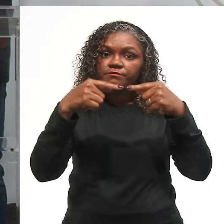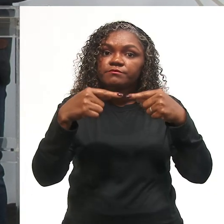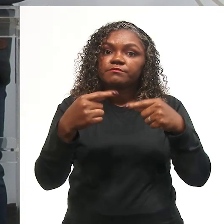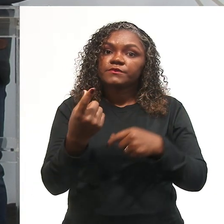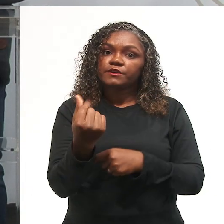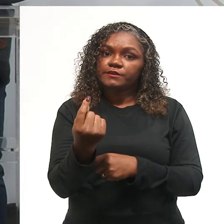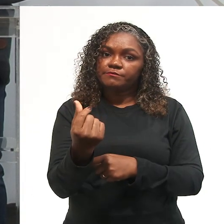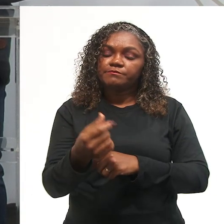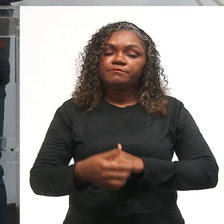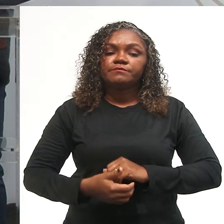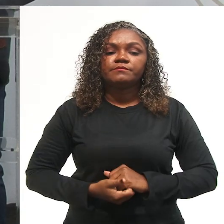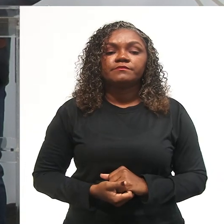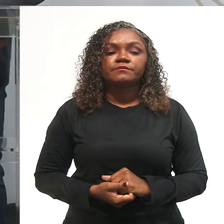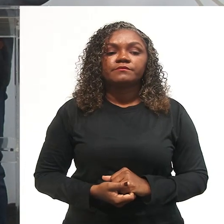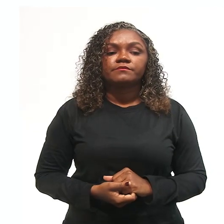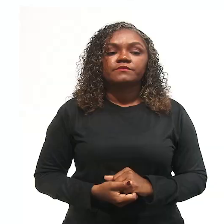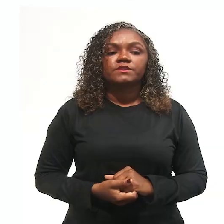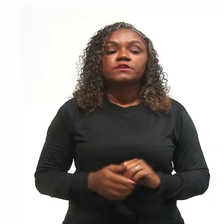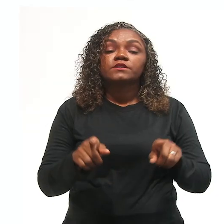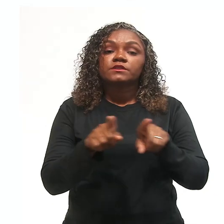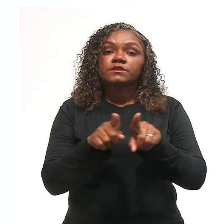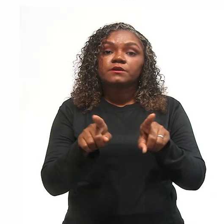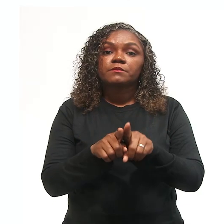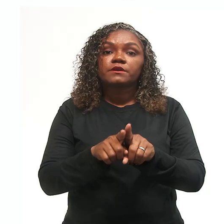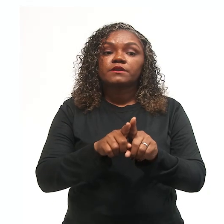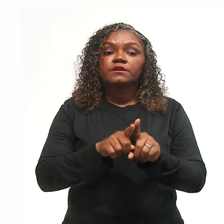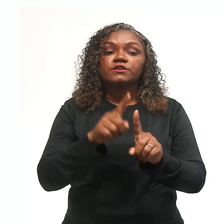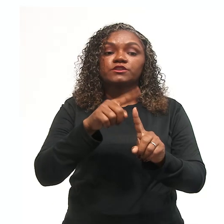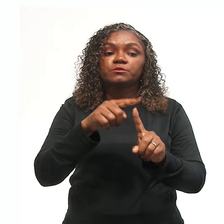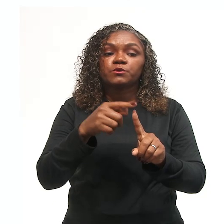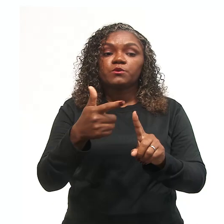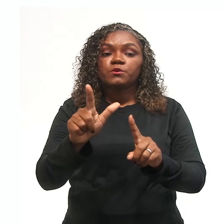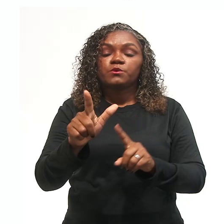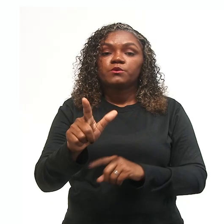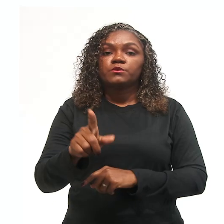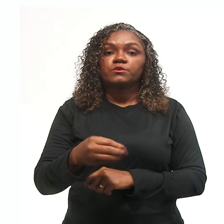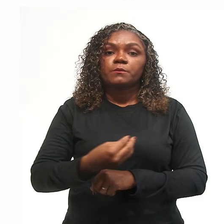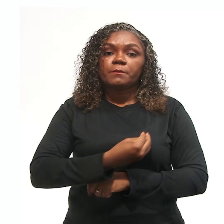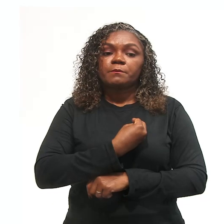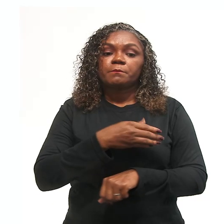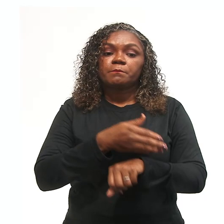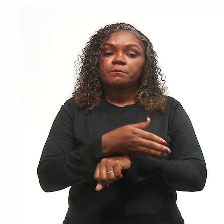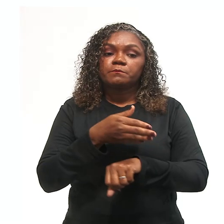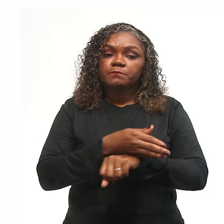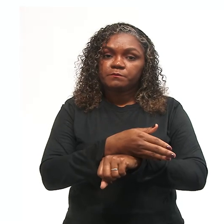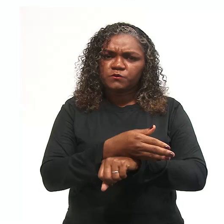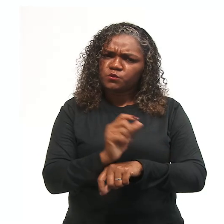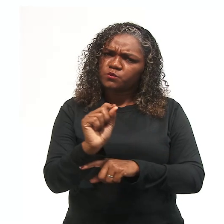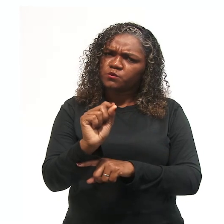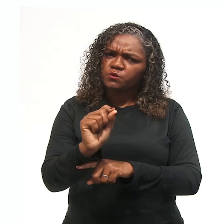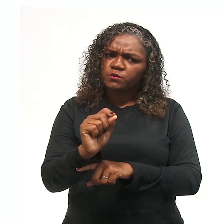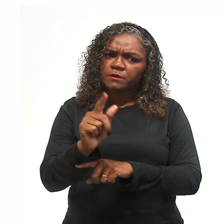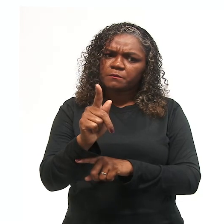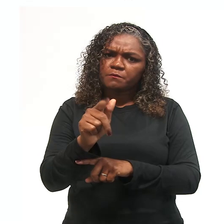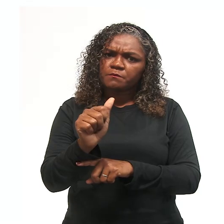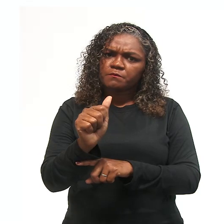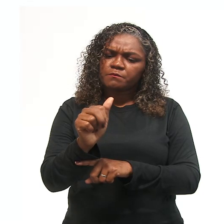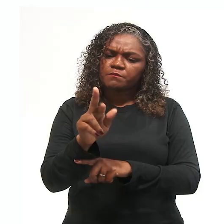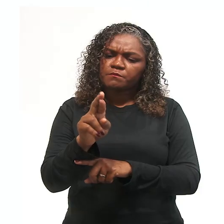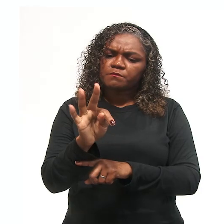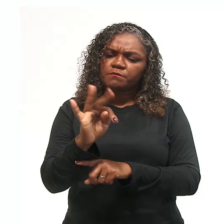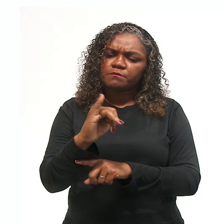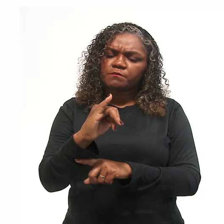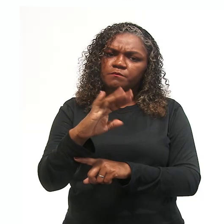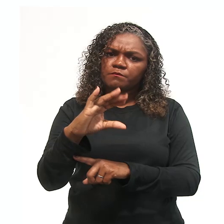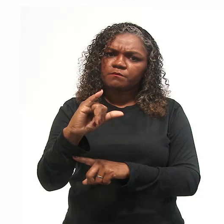ações orçamentárias. Perfeito? E temos o orçamento participativo. O que é esse orçamento